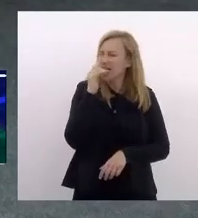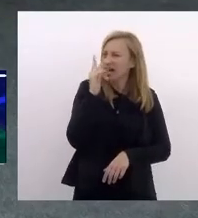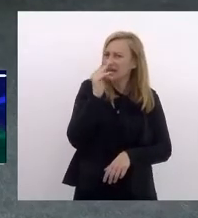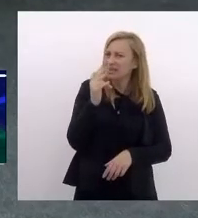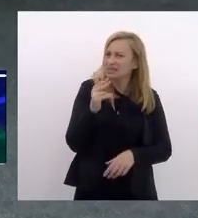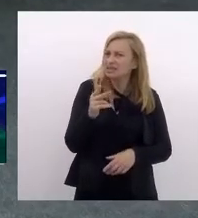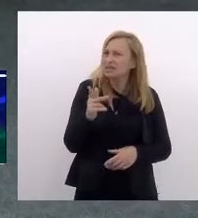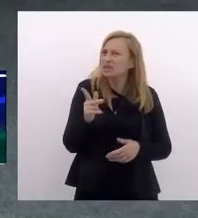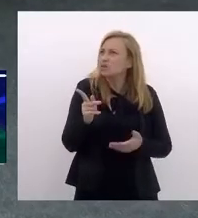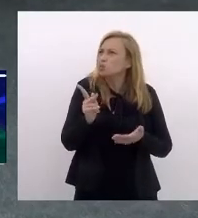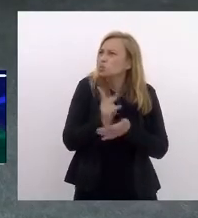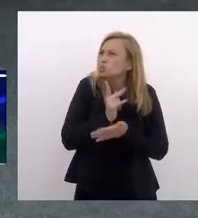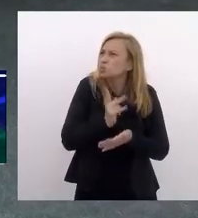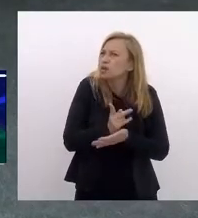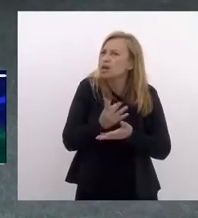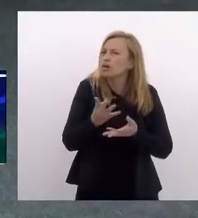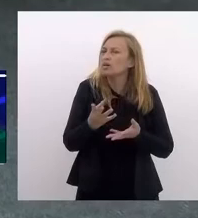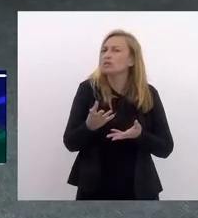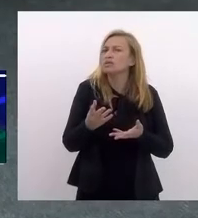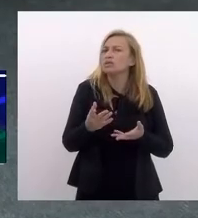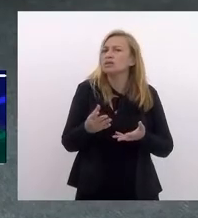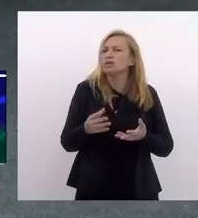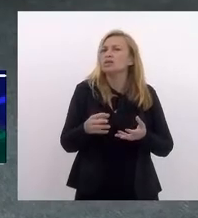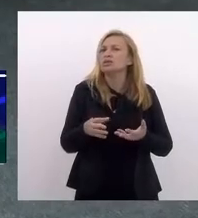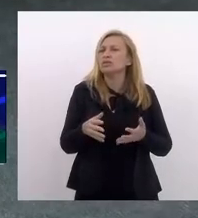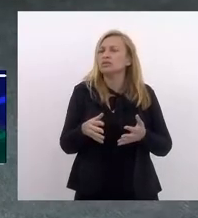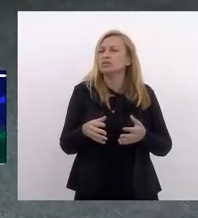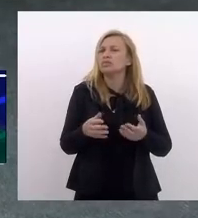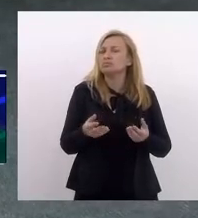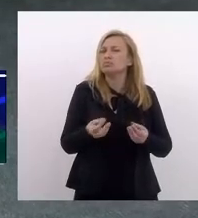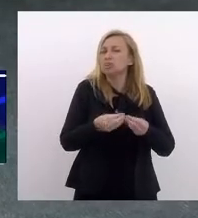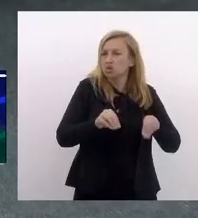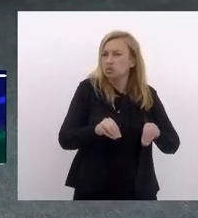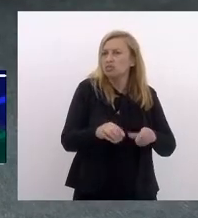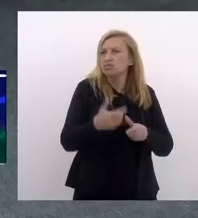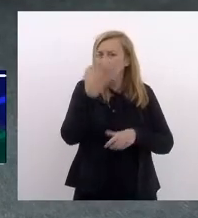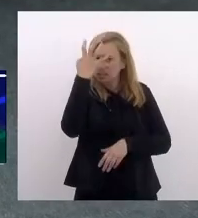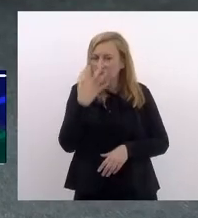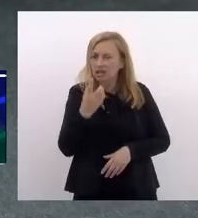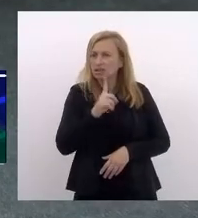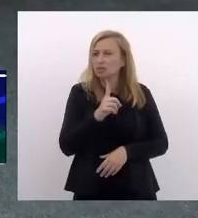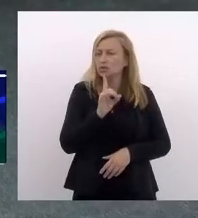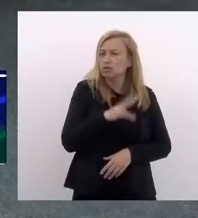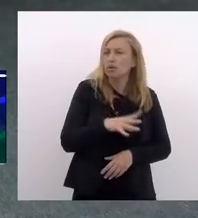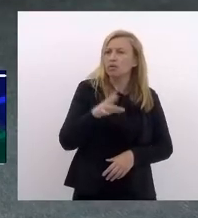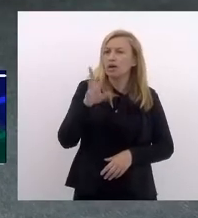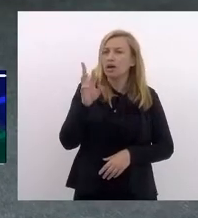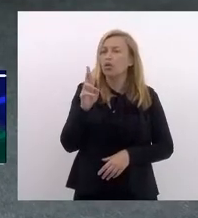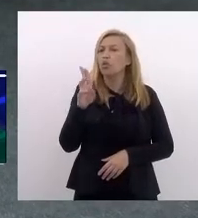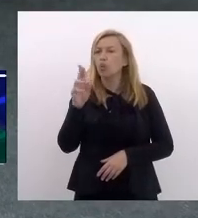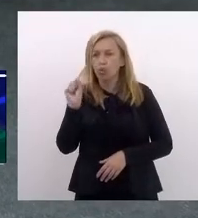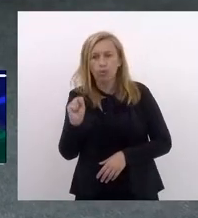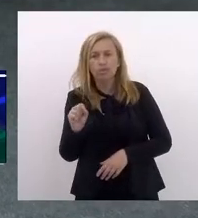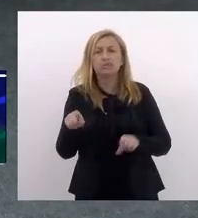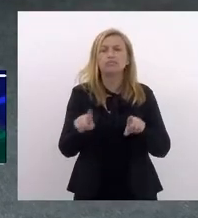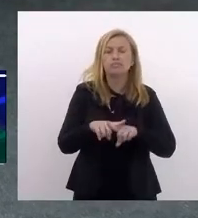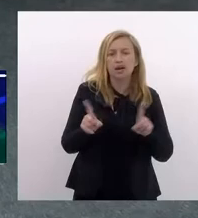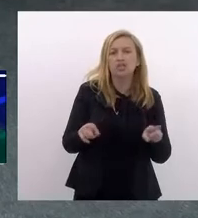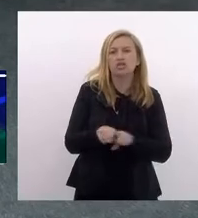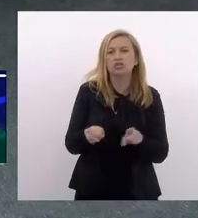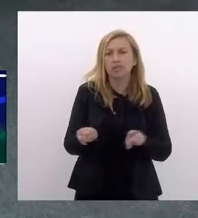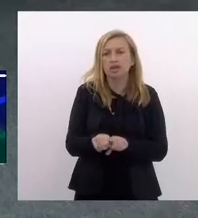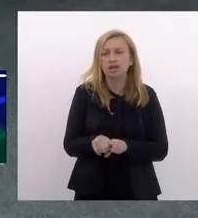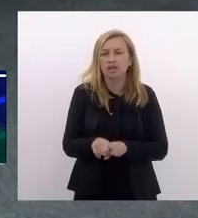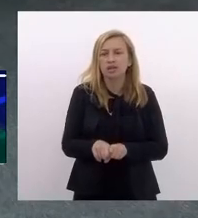uma fragilidade que acabou gerando uma consequência grave, não apenas para o Rubens Bontempo, mas como também